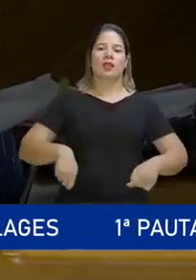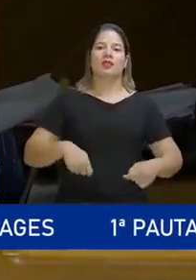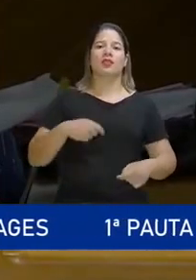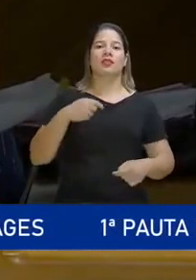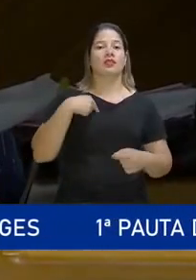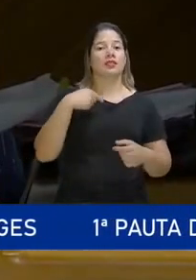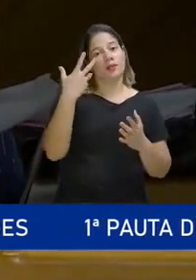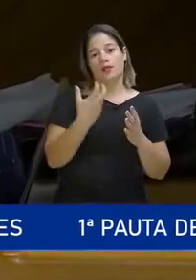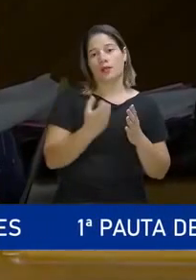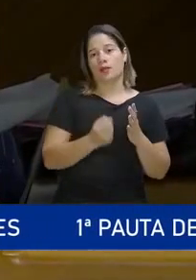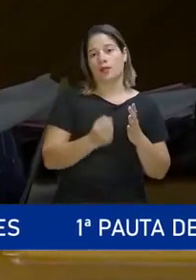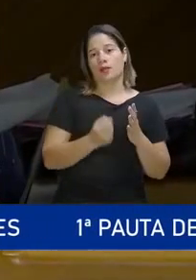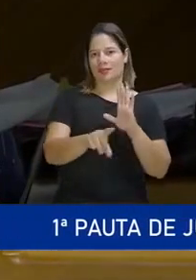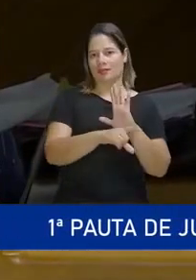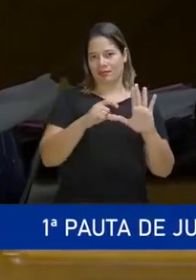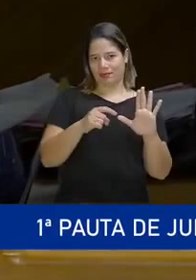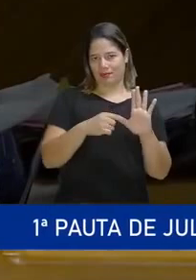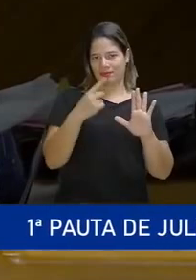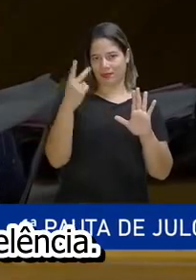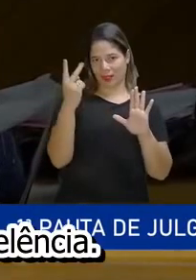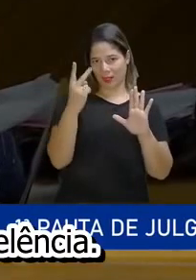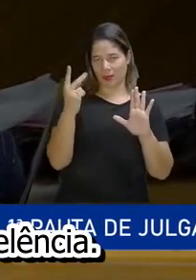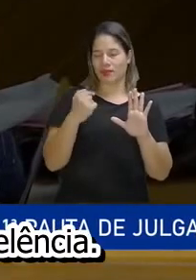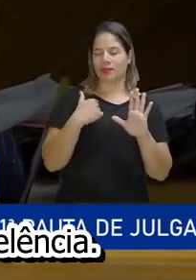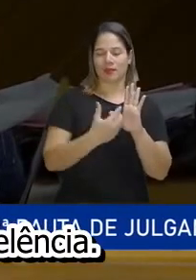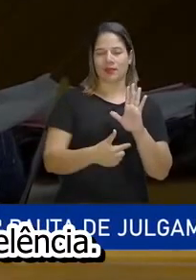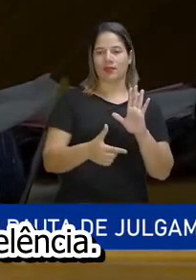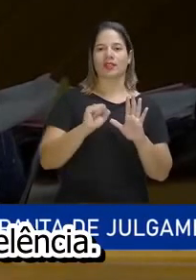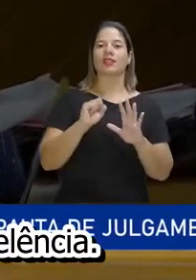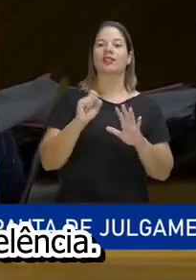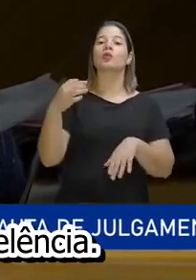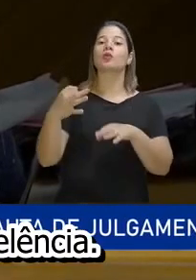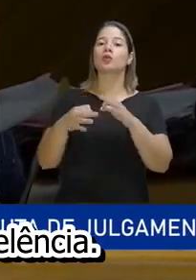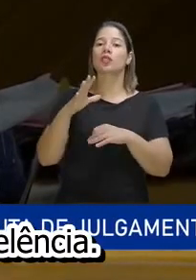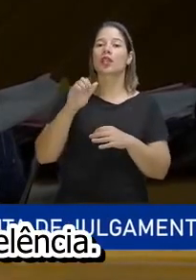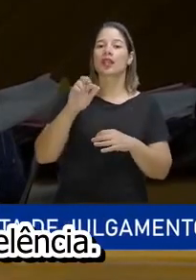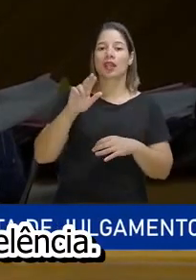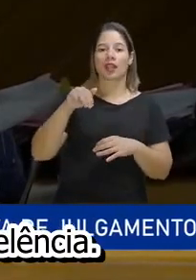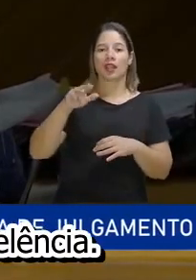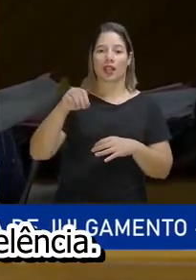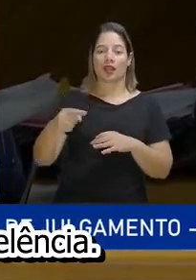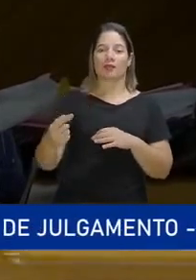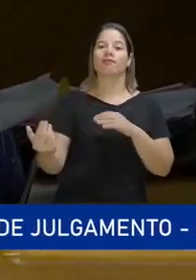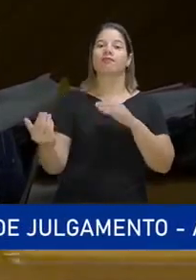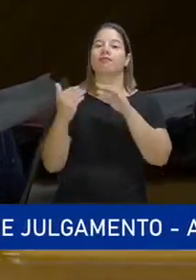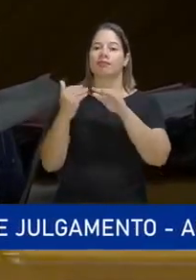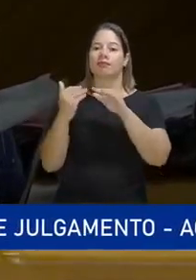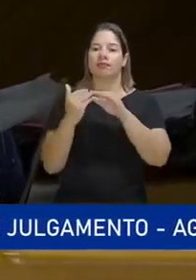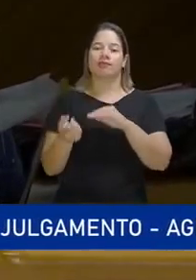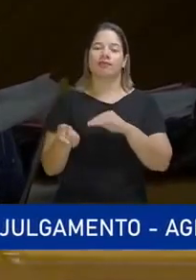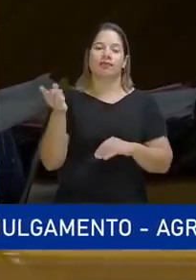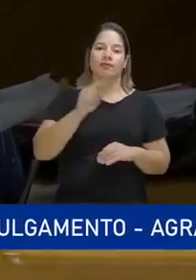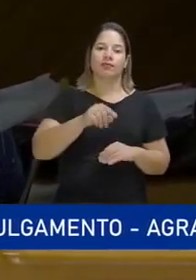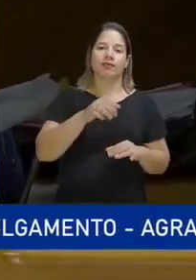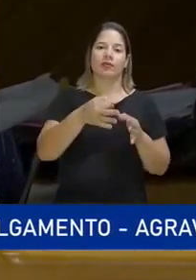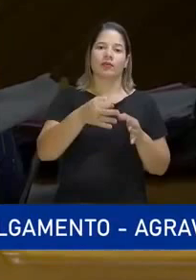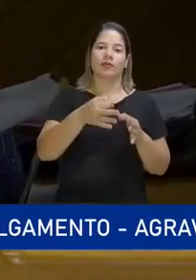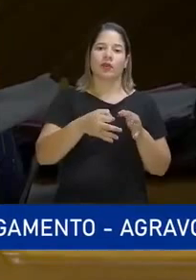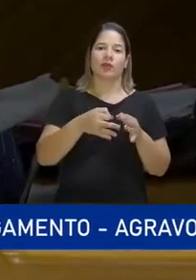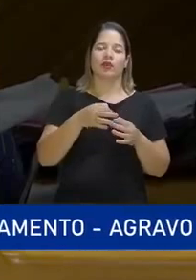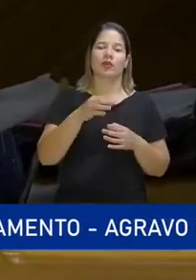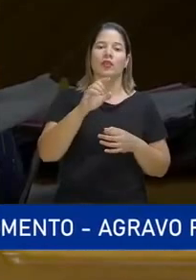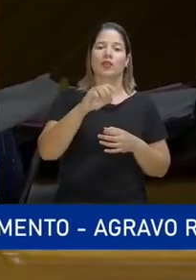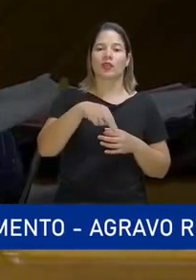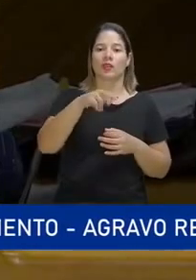estou rejeitando esta preliminar. Luiz Carlos Antônio. Acompanho também, Vossa Excelência. Juscelio